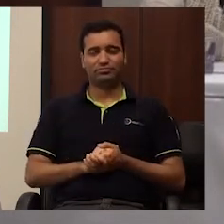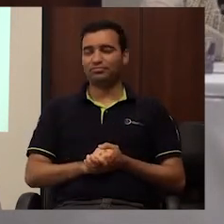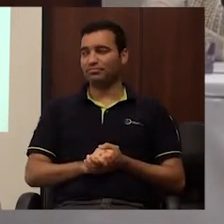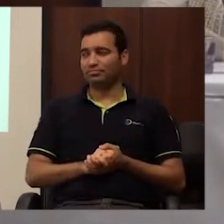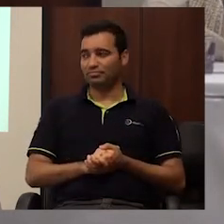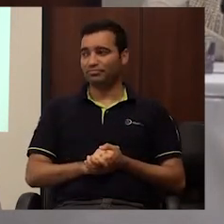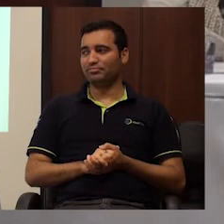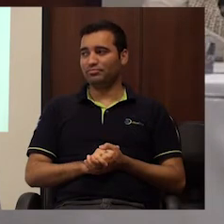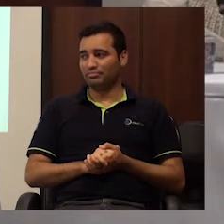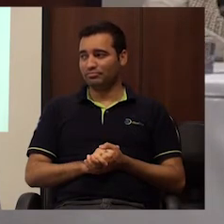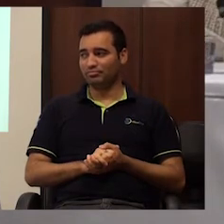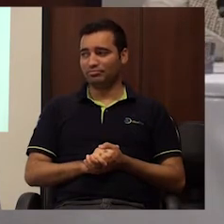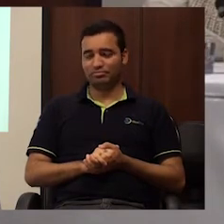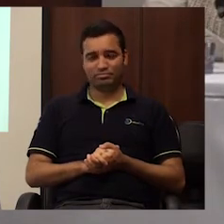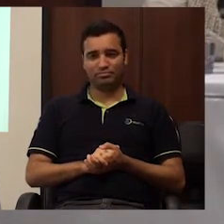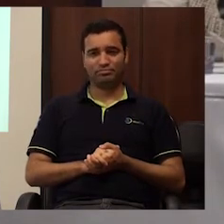Essa é